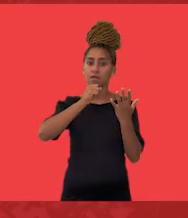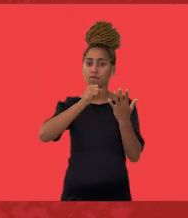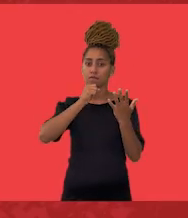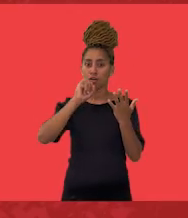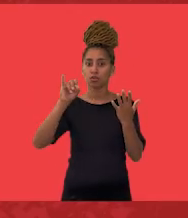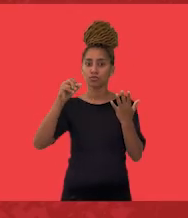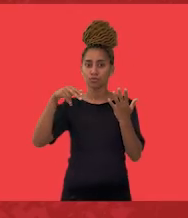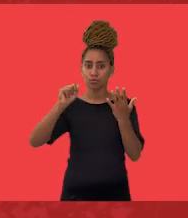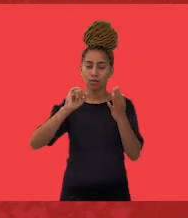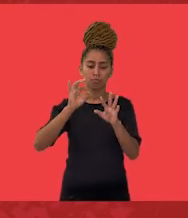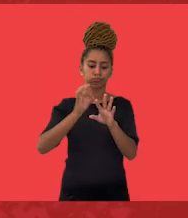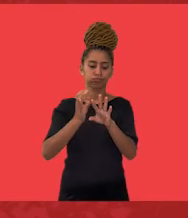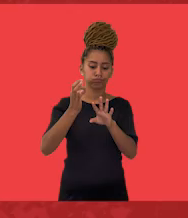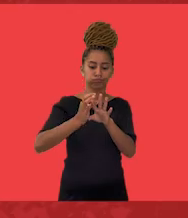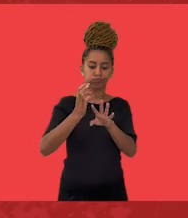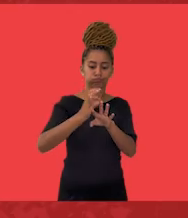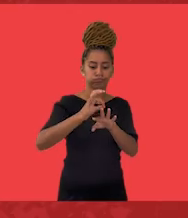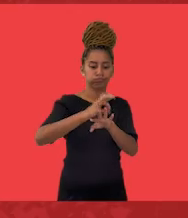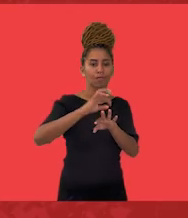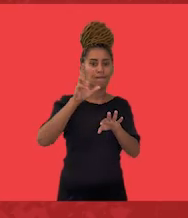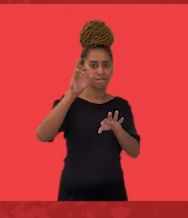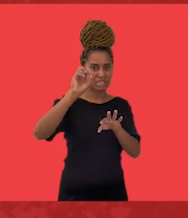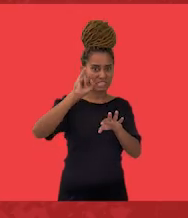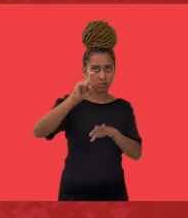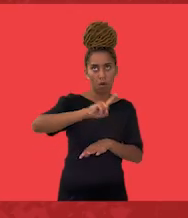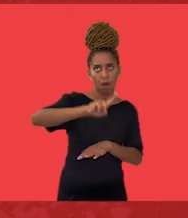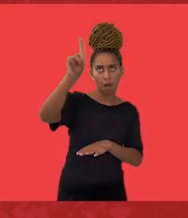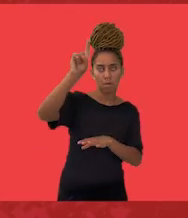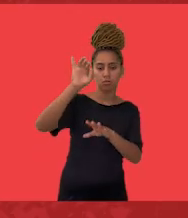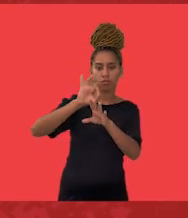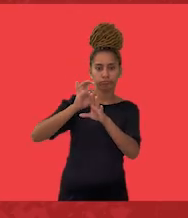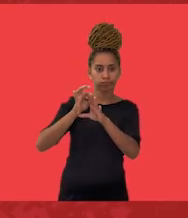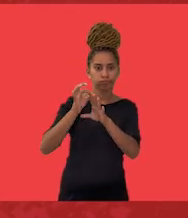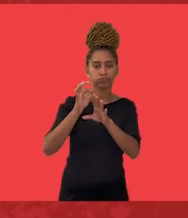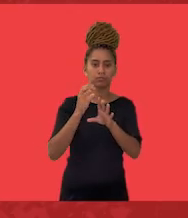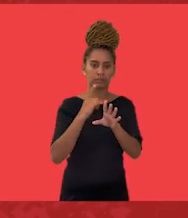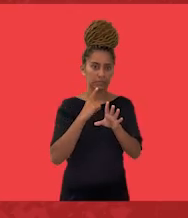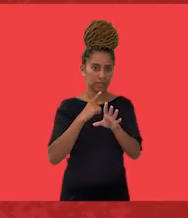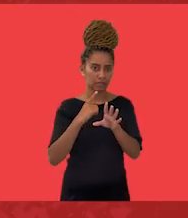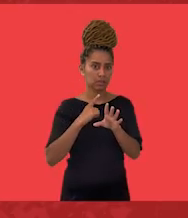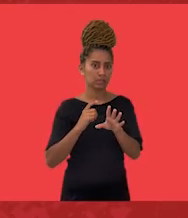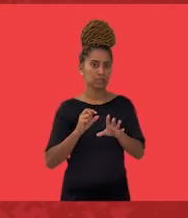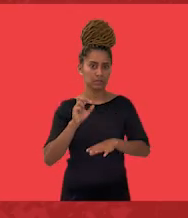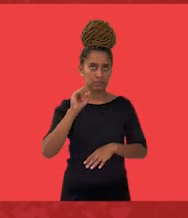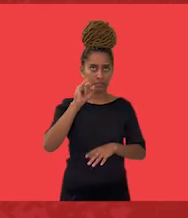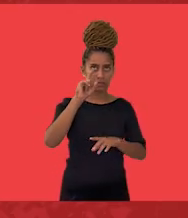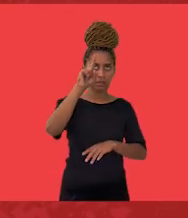há meu pai. E ele só tem folga aos domingos. Eu fazia 3